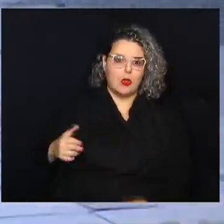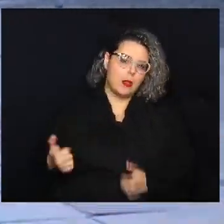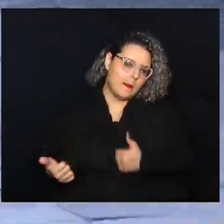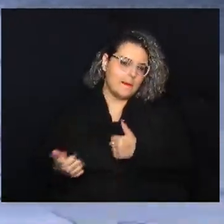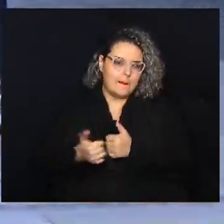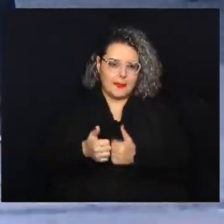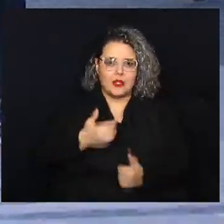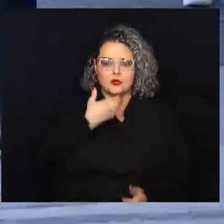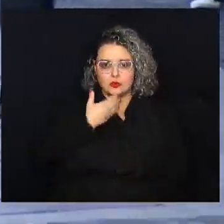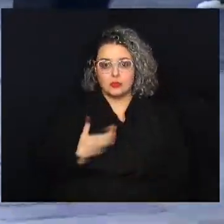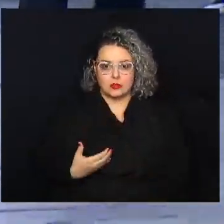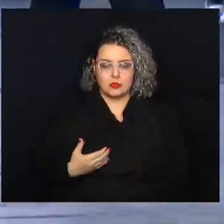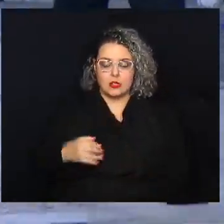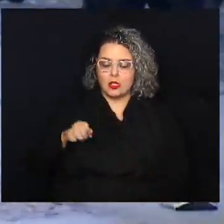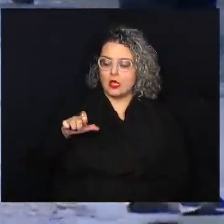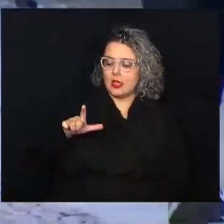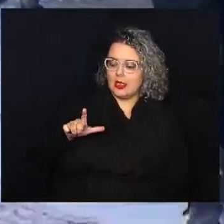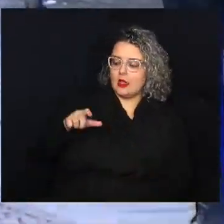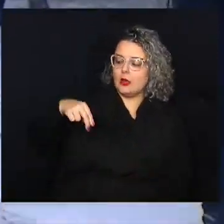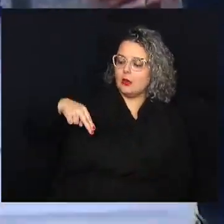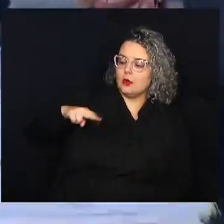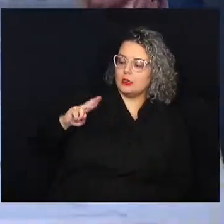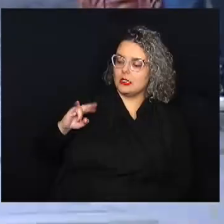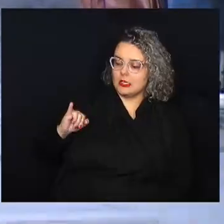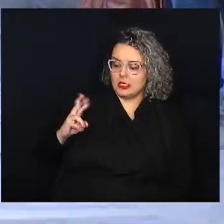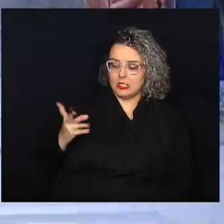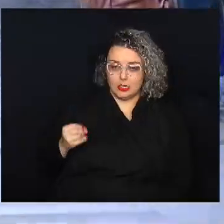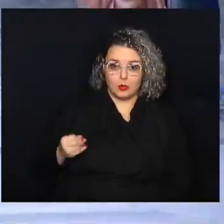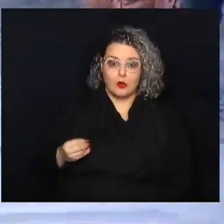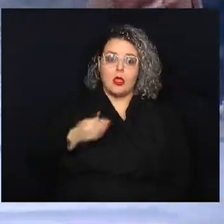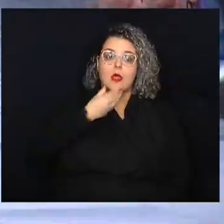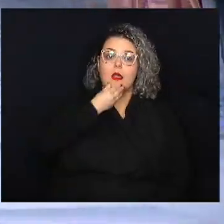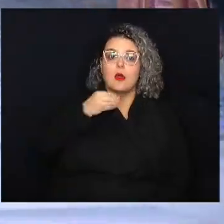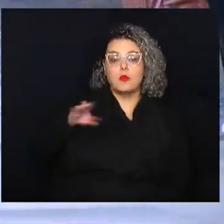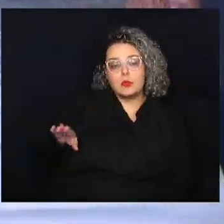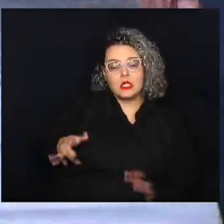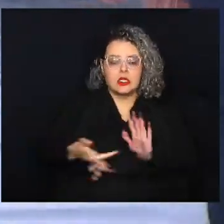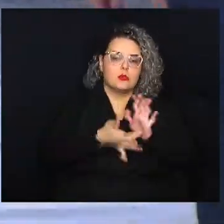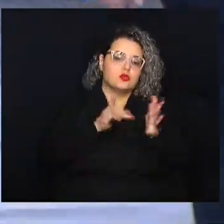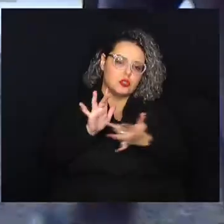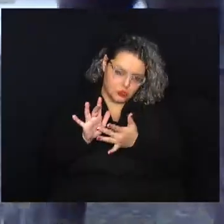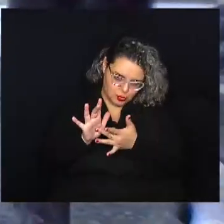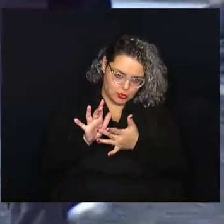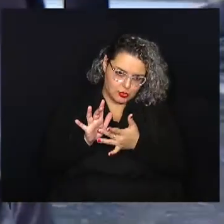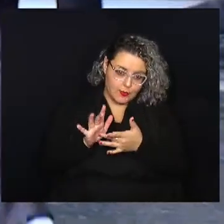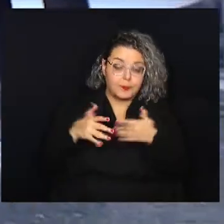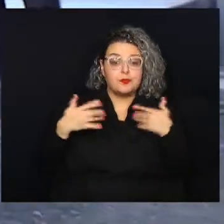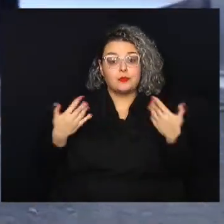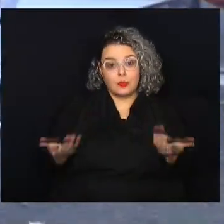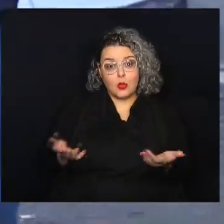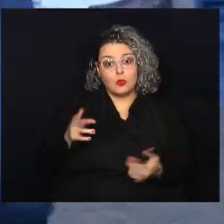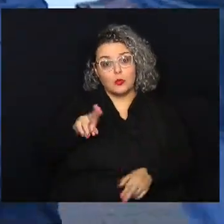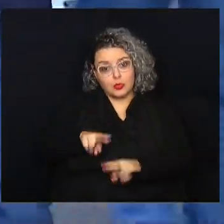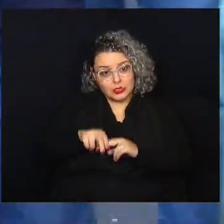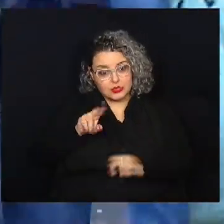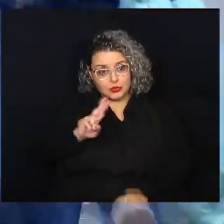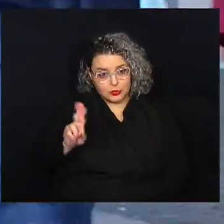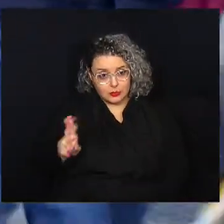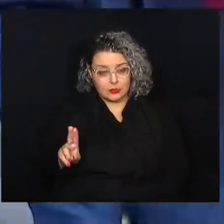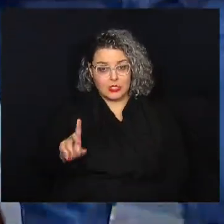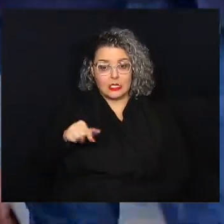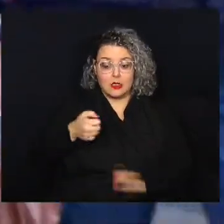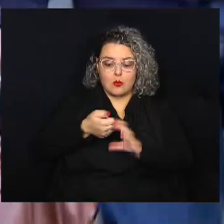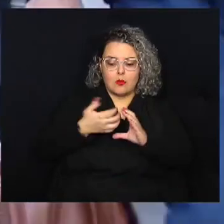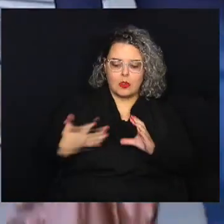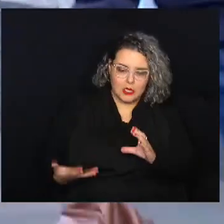do Natal. Então El Niño é o menino Jesus, né? Então por isso é o nome El Niño, né? E ele se caracteriza pelo